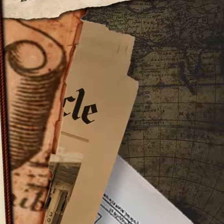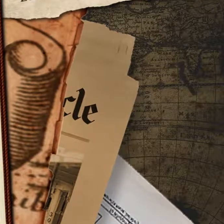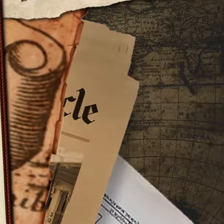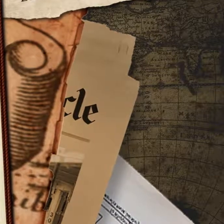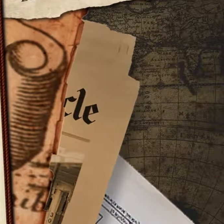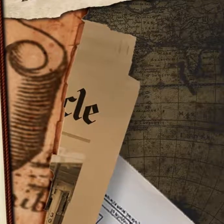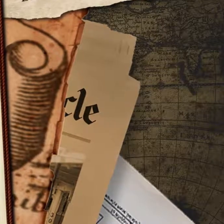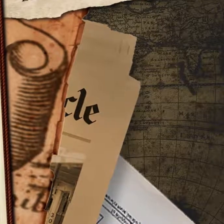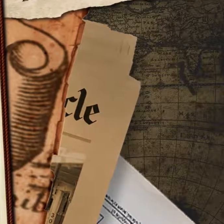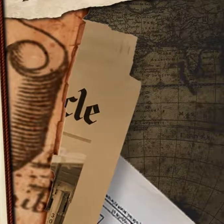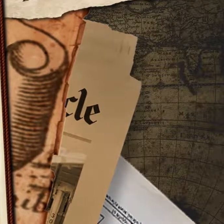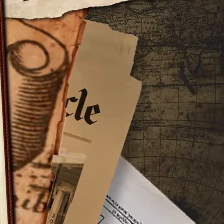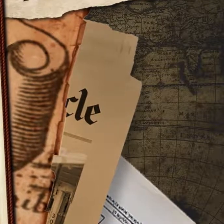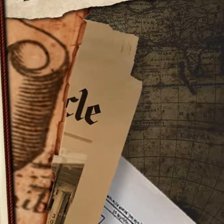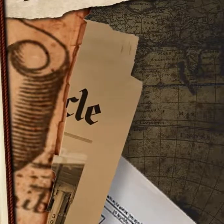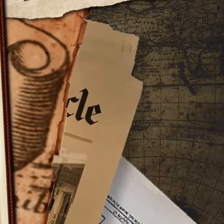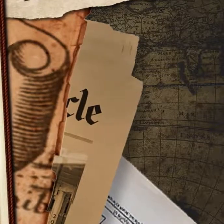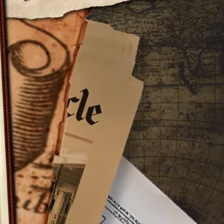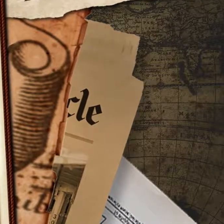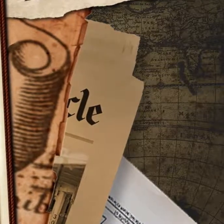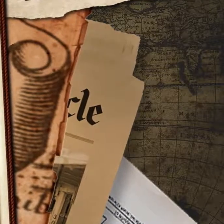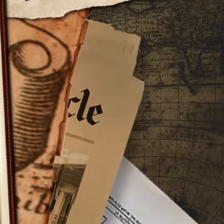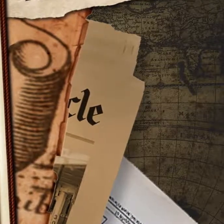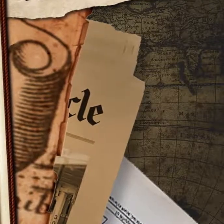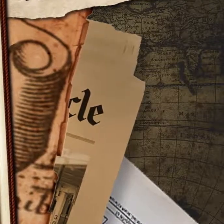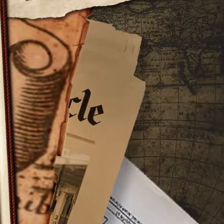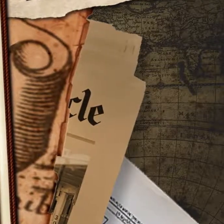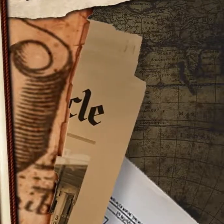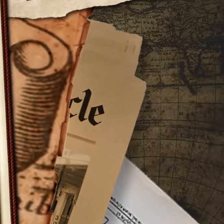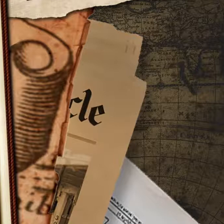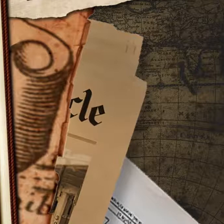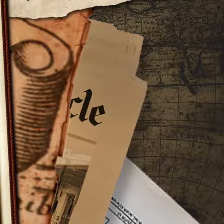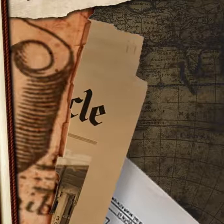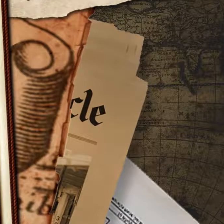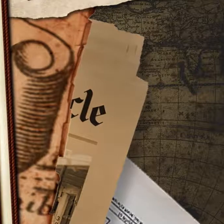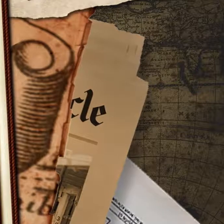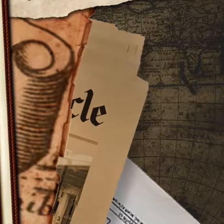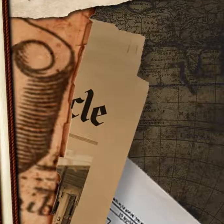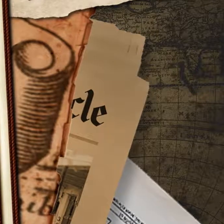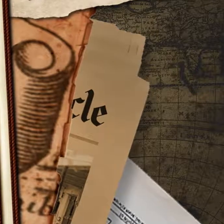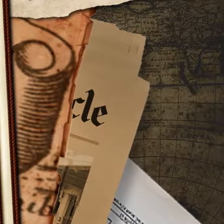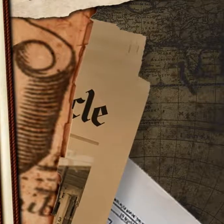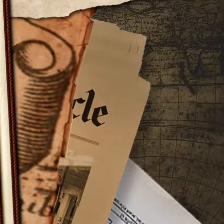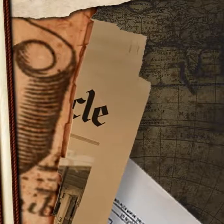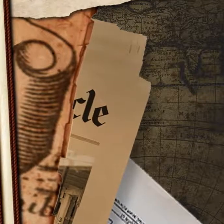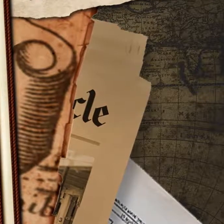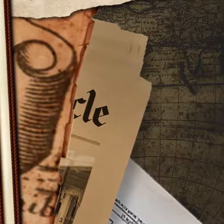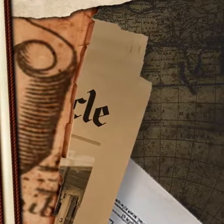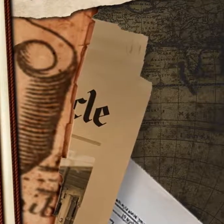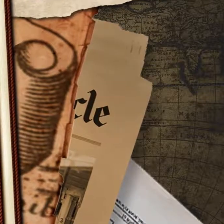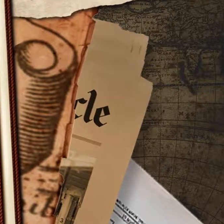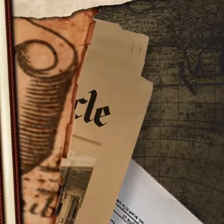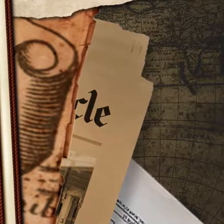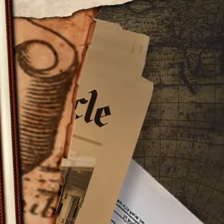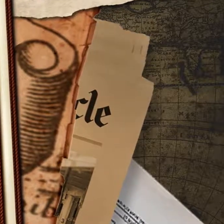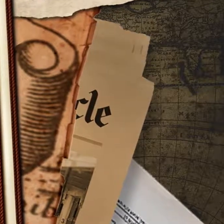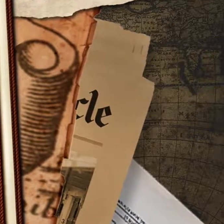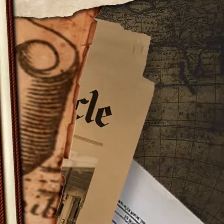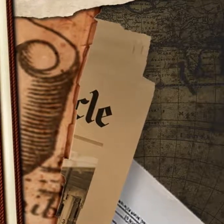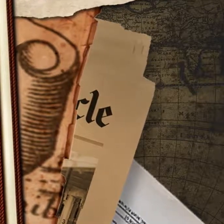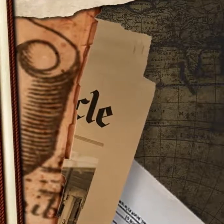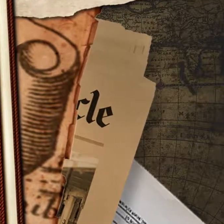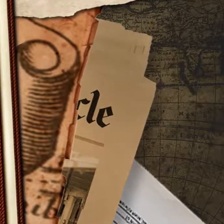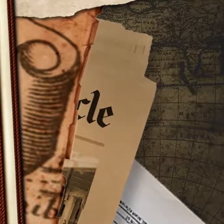delicados traços. São ilustrações que se assemelham a cenas reais. O título do livro está escrito em